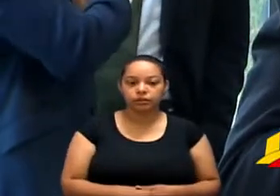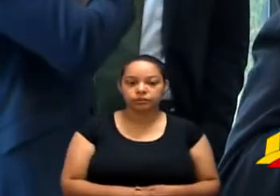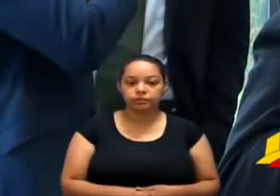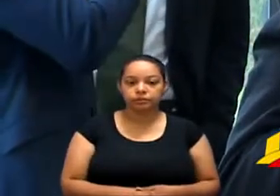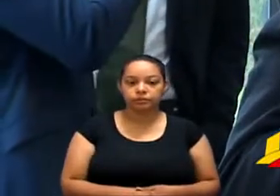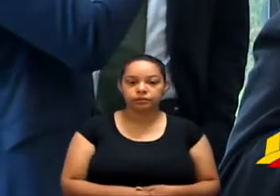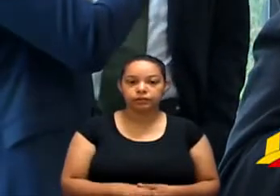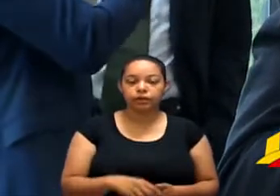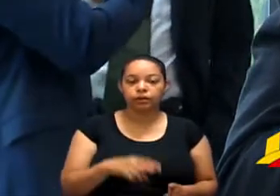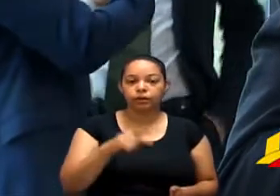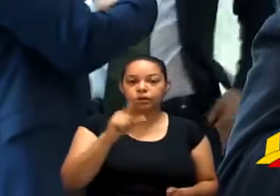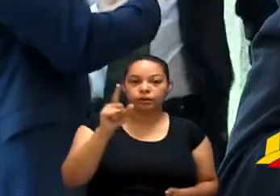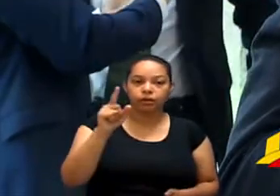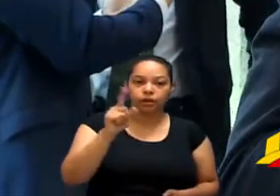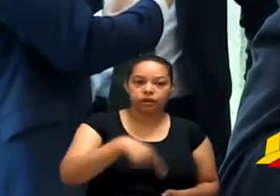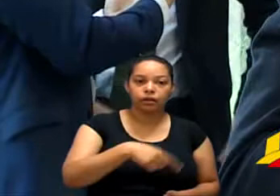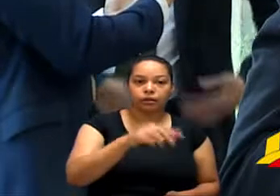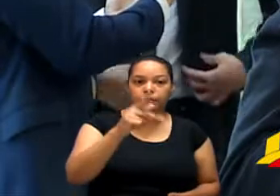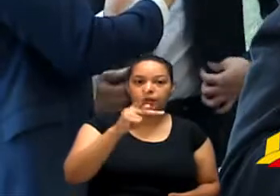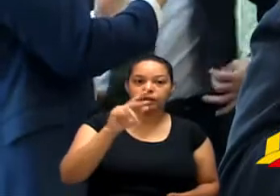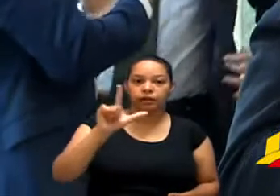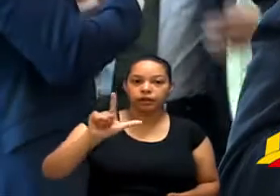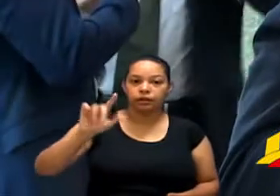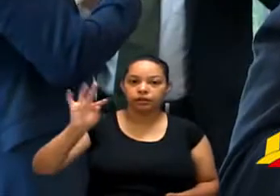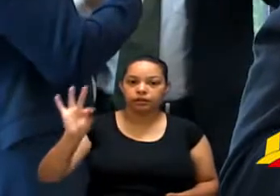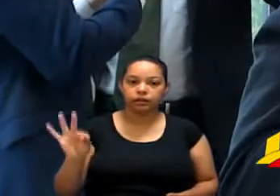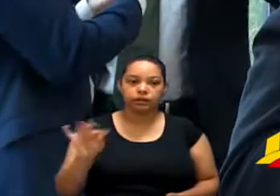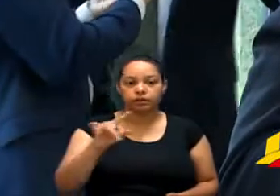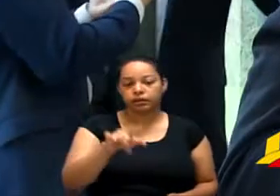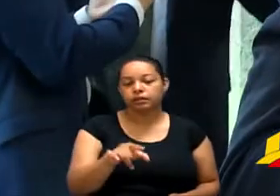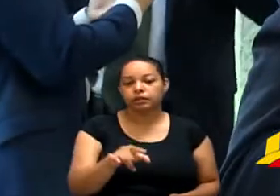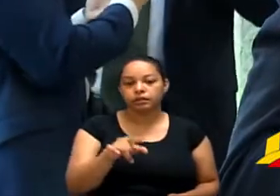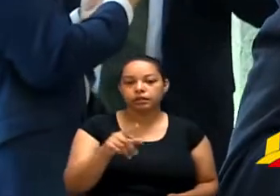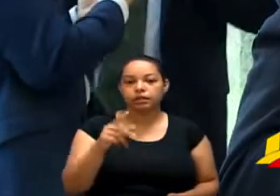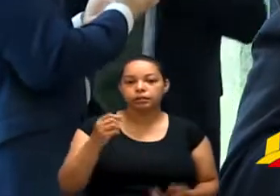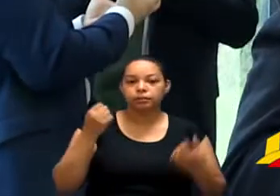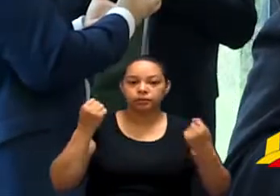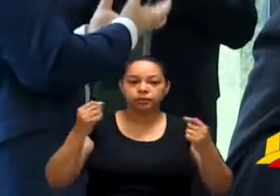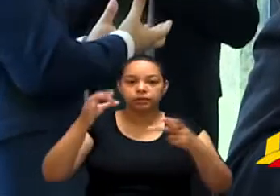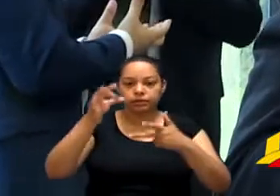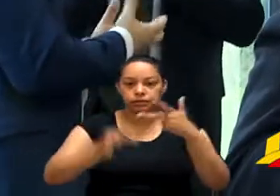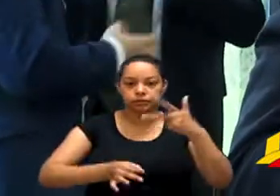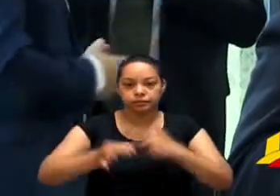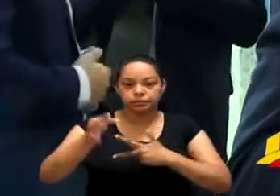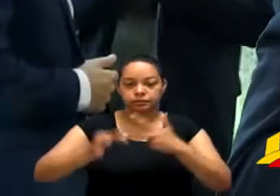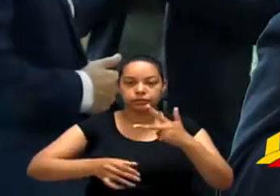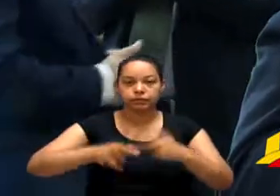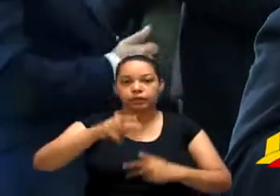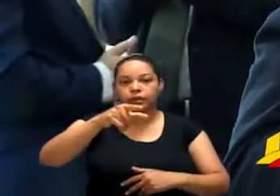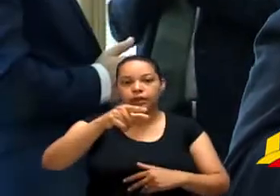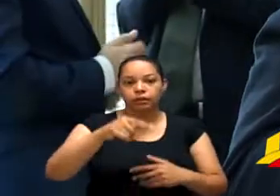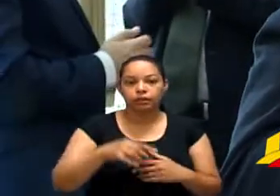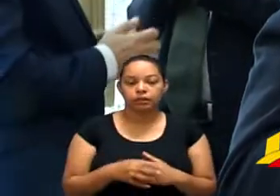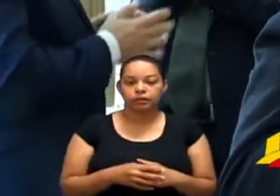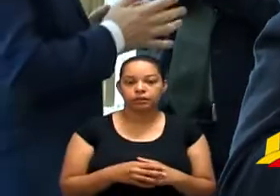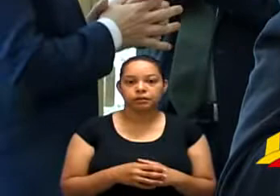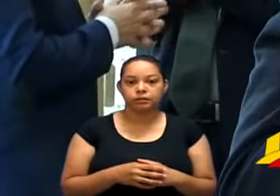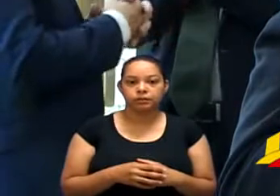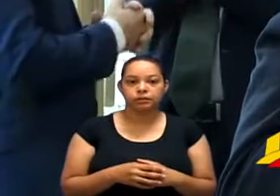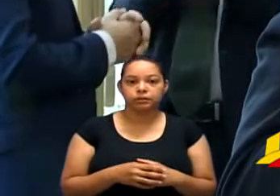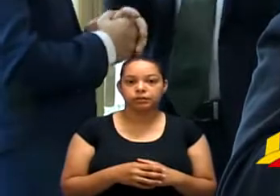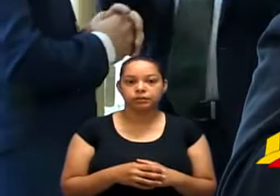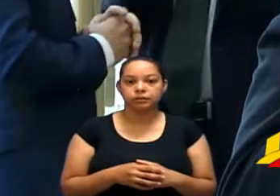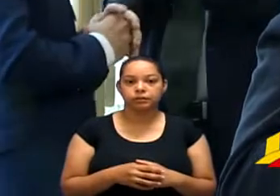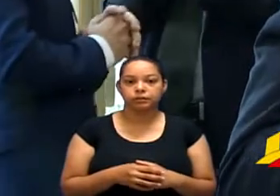o PL teve seu nascedouro parecer do Poder Legislativo havendo prejuízo o princípio de separação dos poderes artigos